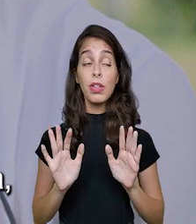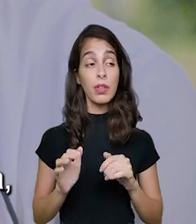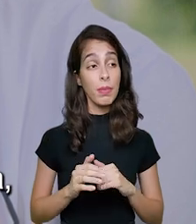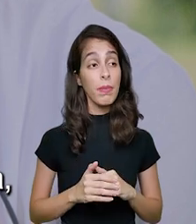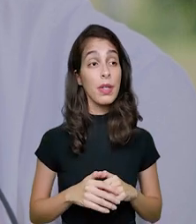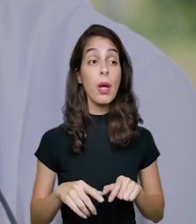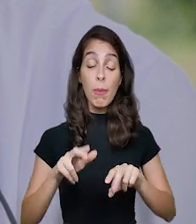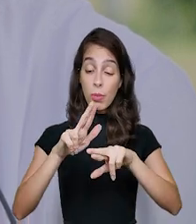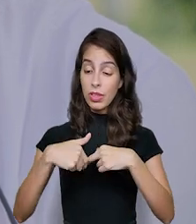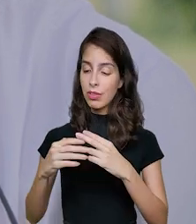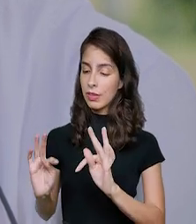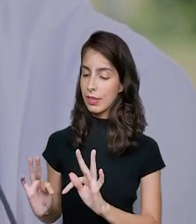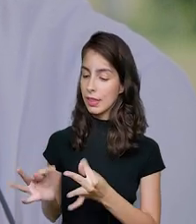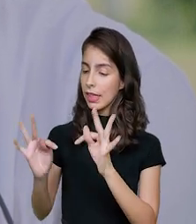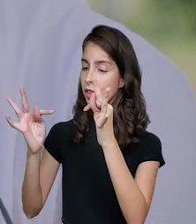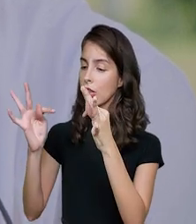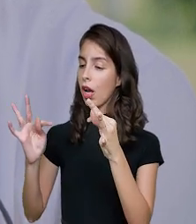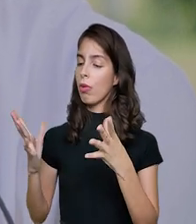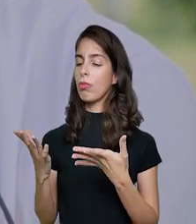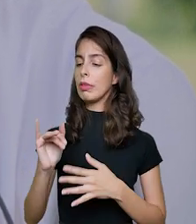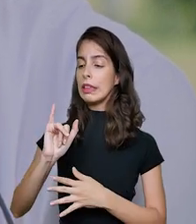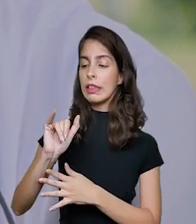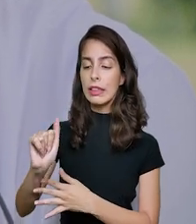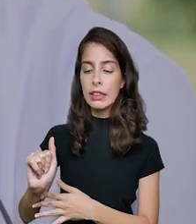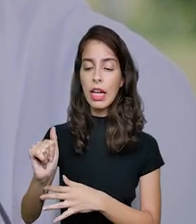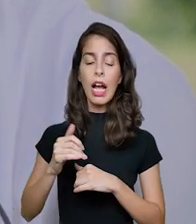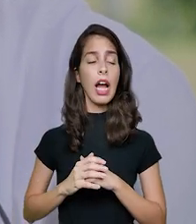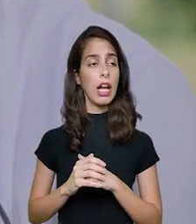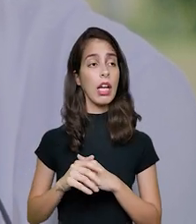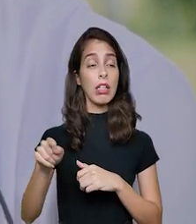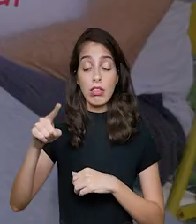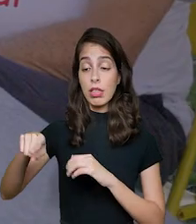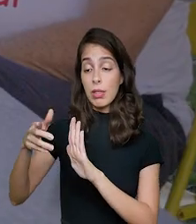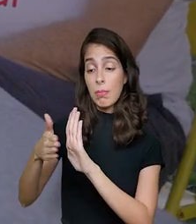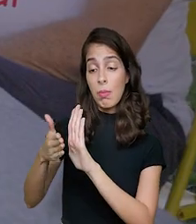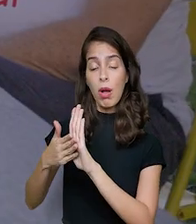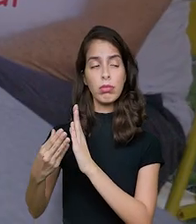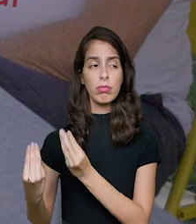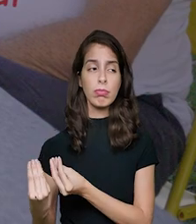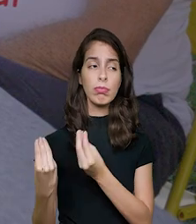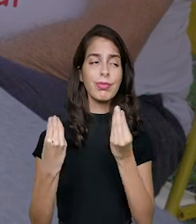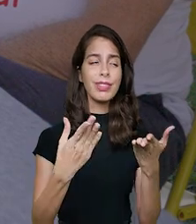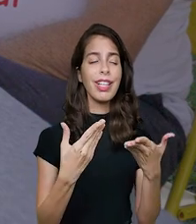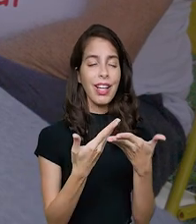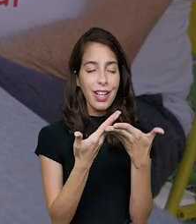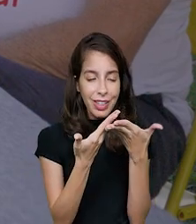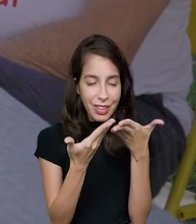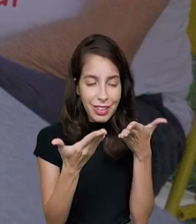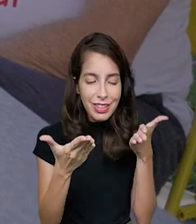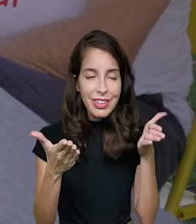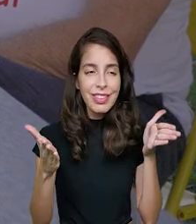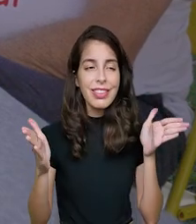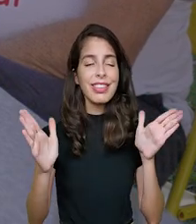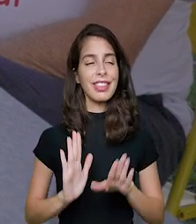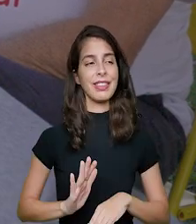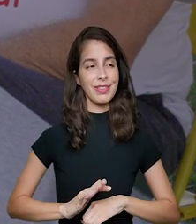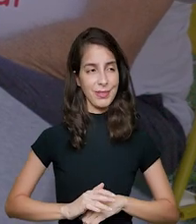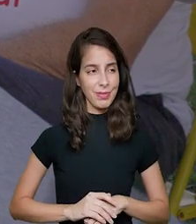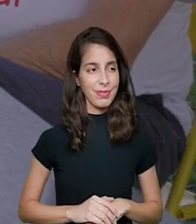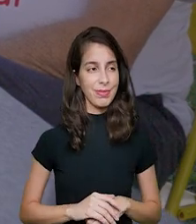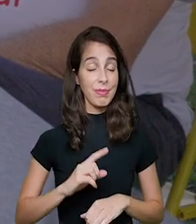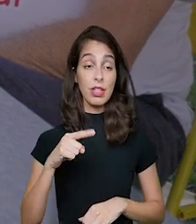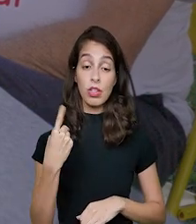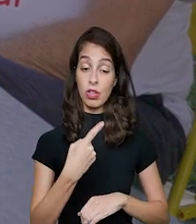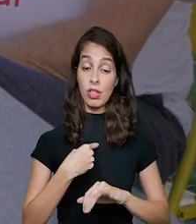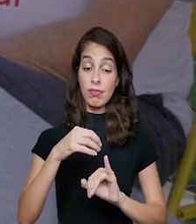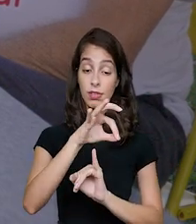a tecnologia essa conexão com a inteligência artificial com a indústria 4.0 é o que eu é a internacionalização né